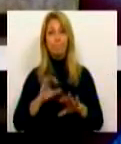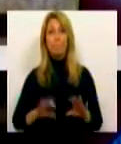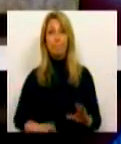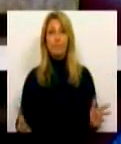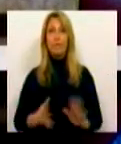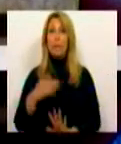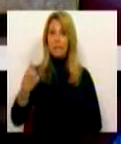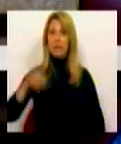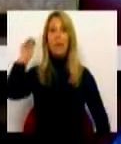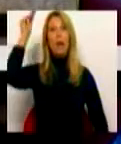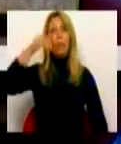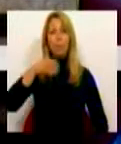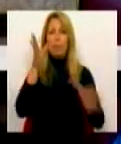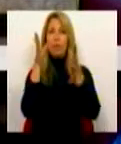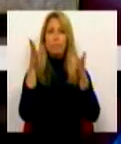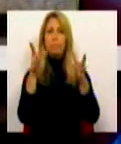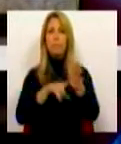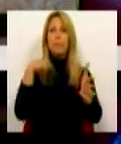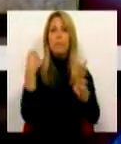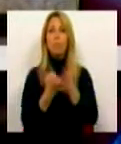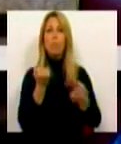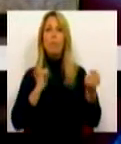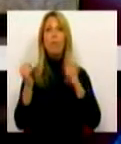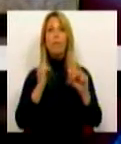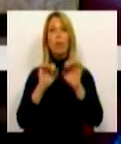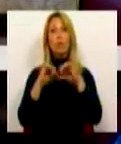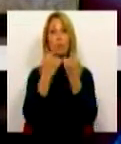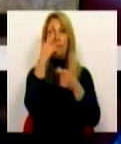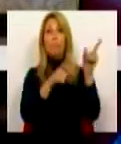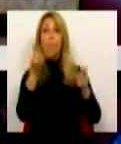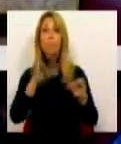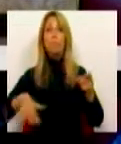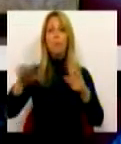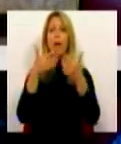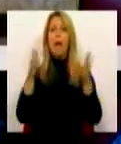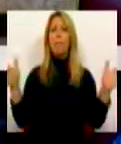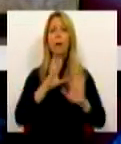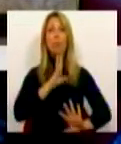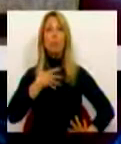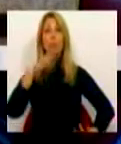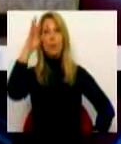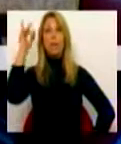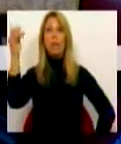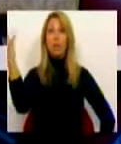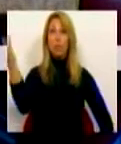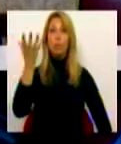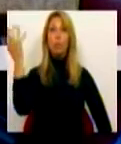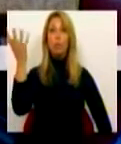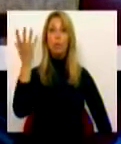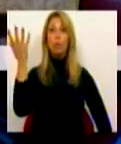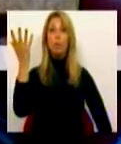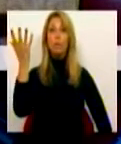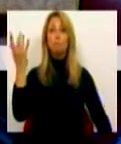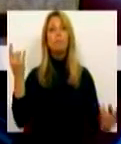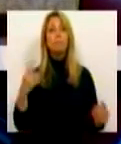presidência da República, esteve atento aos movimentos sociais e aberto ao mundo das ideias e da cultura, com o qual